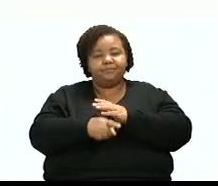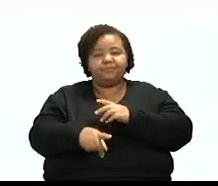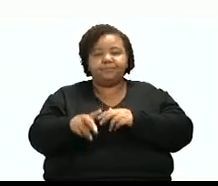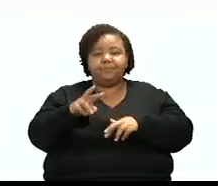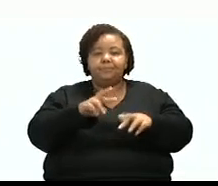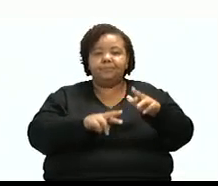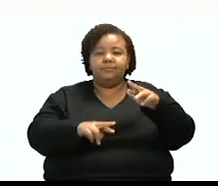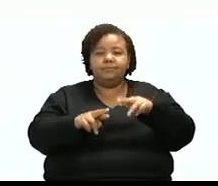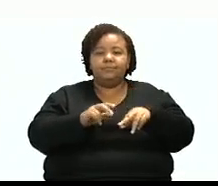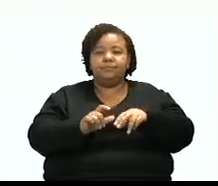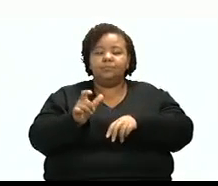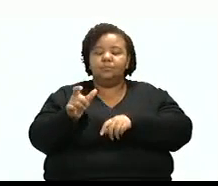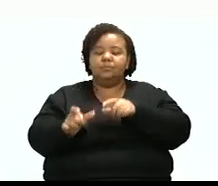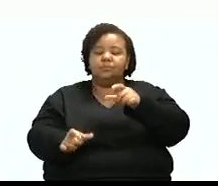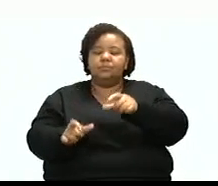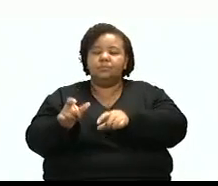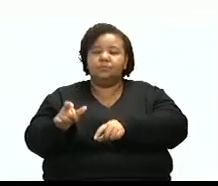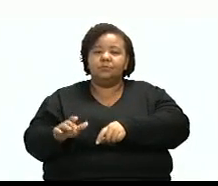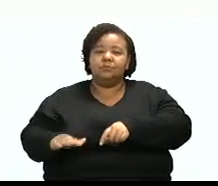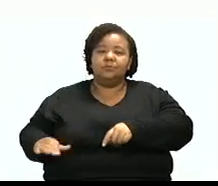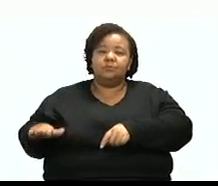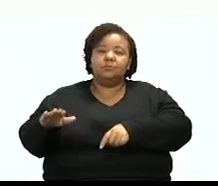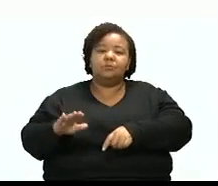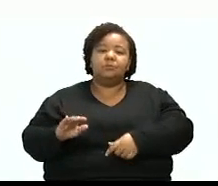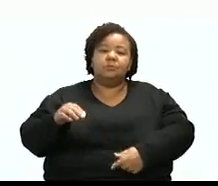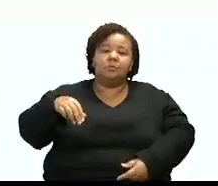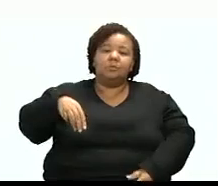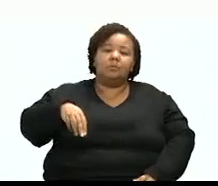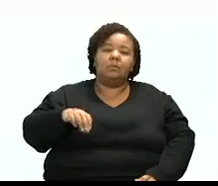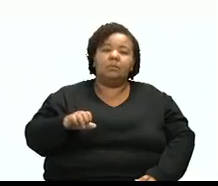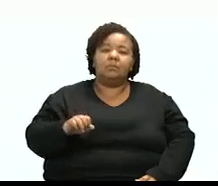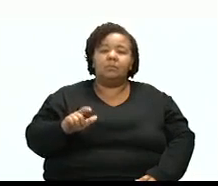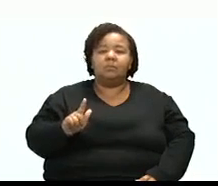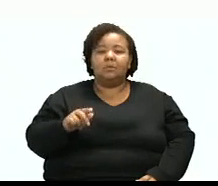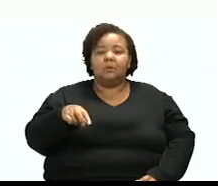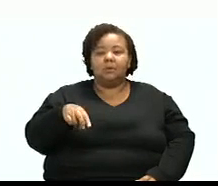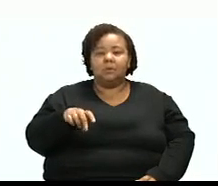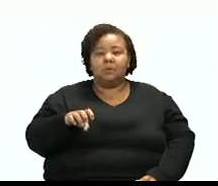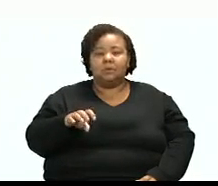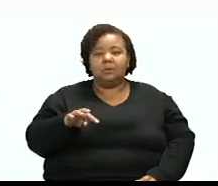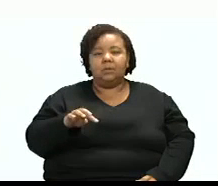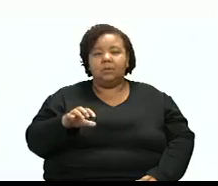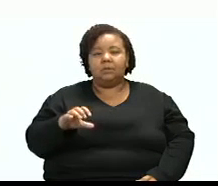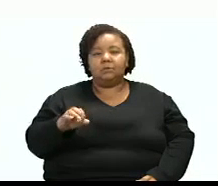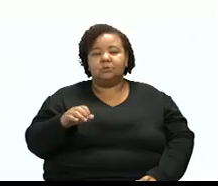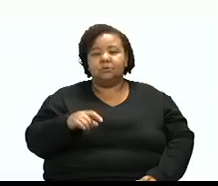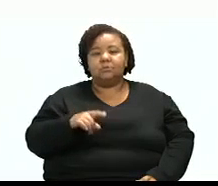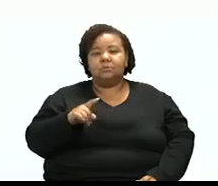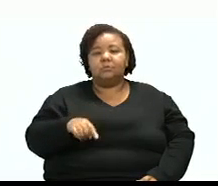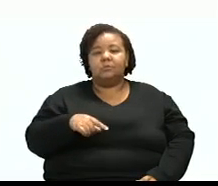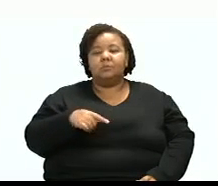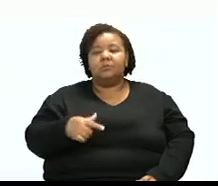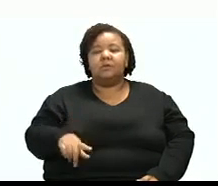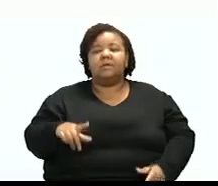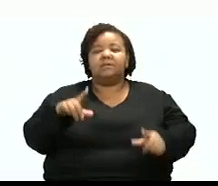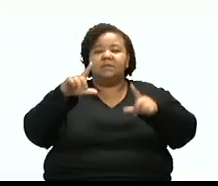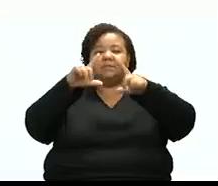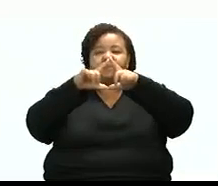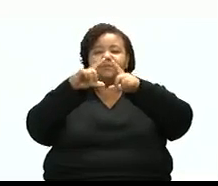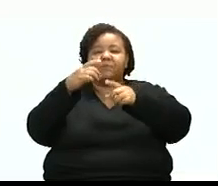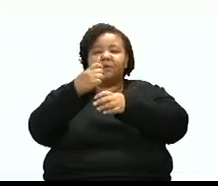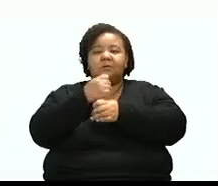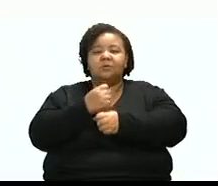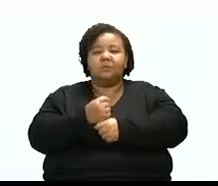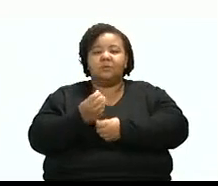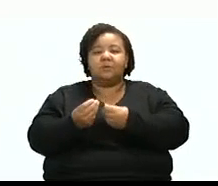o comportamento do campo magnético em relação a essa geometria, onde que ele vai ser